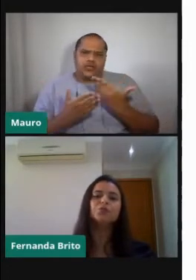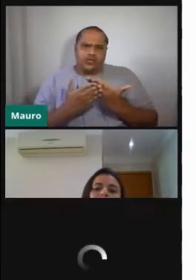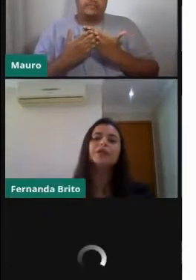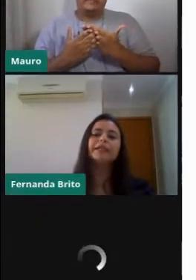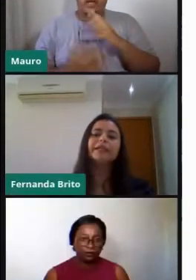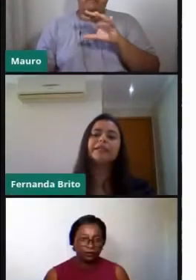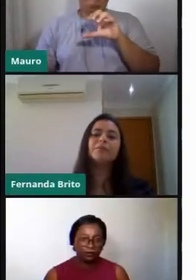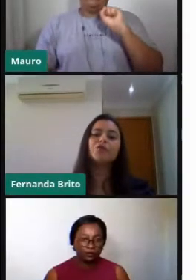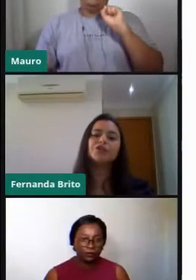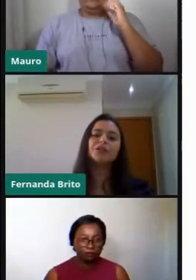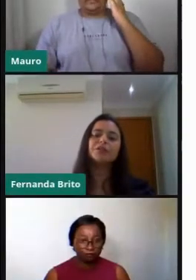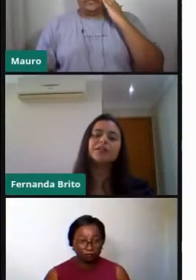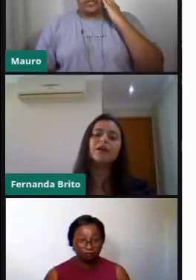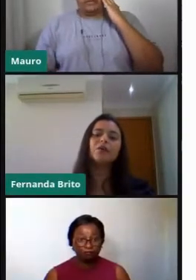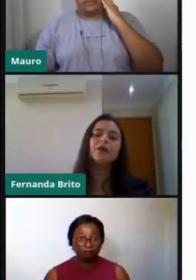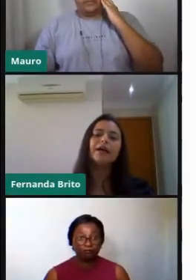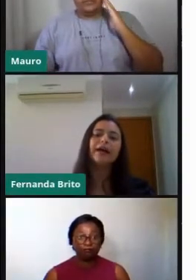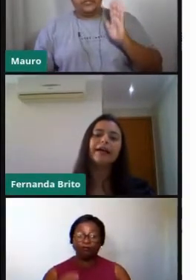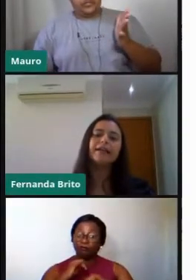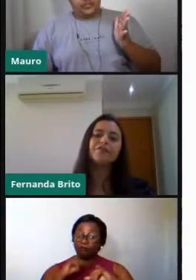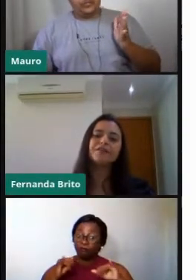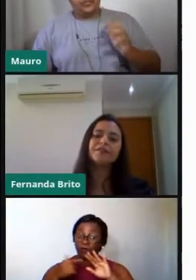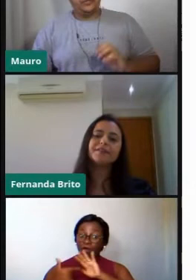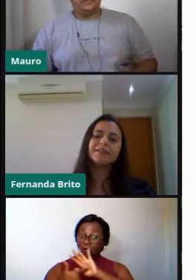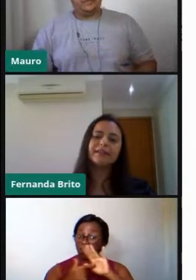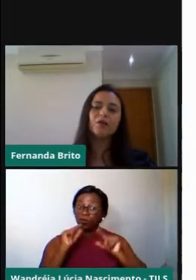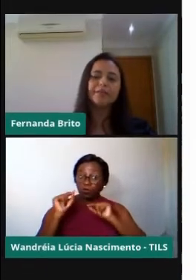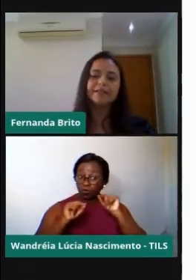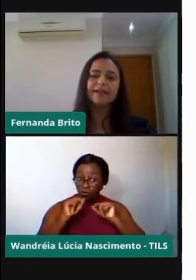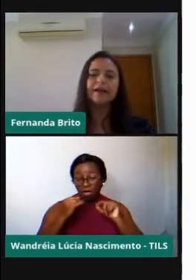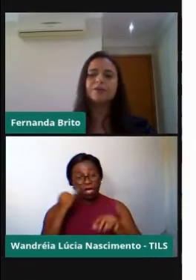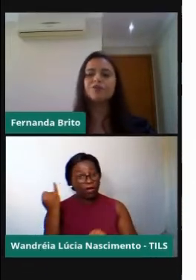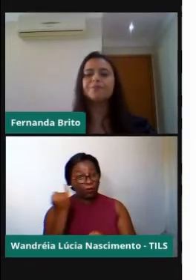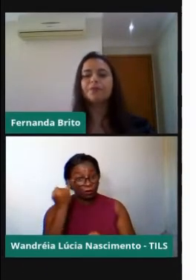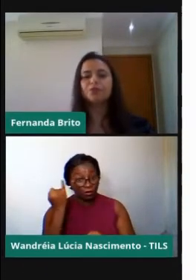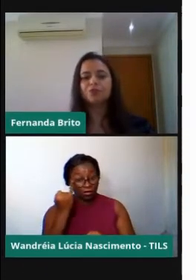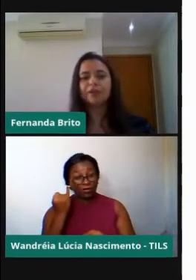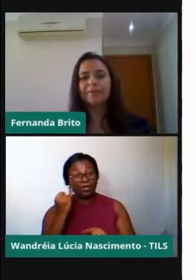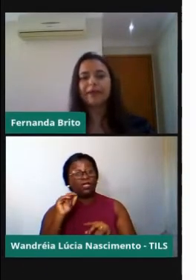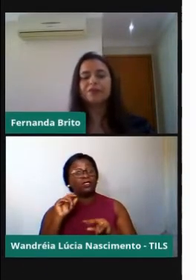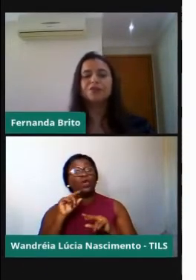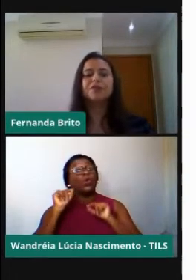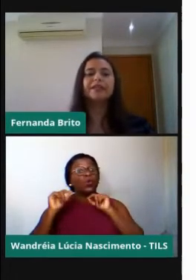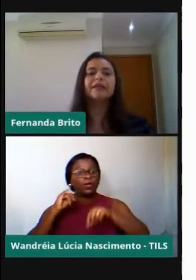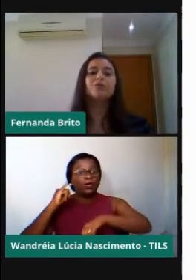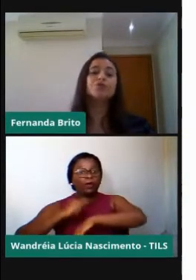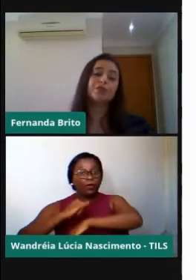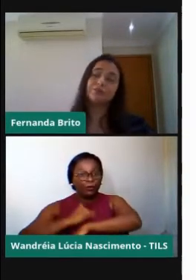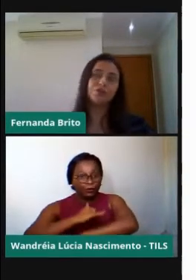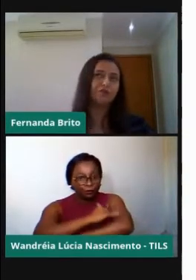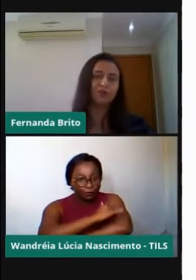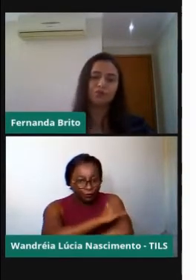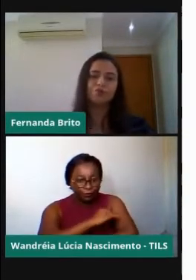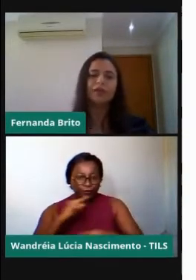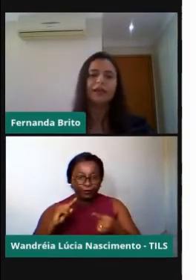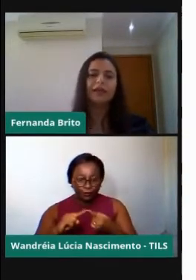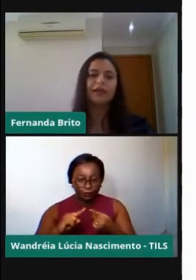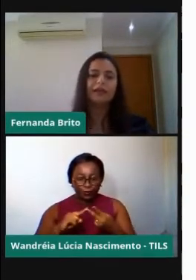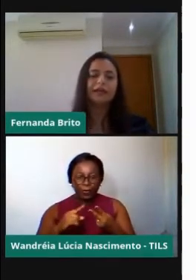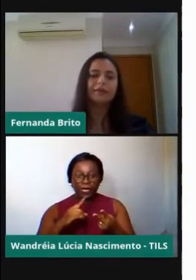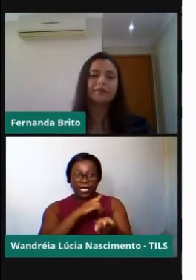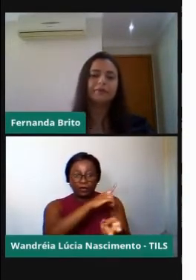no mundo e demonstrando, então, a relevância da obesidade, do diabetes, né, os